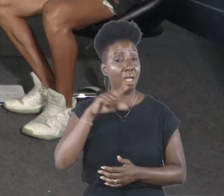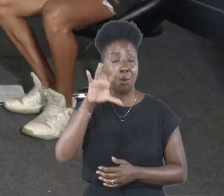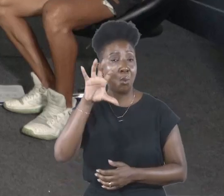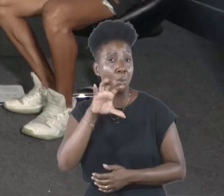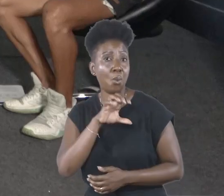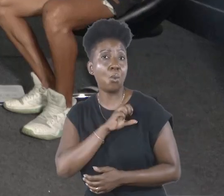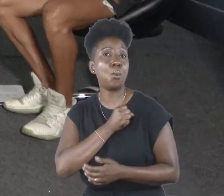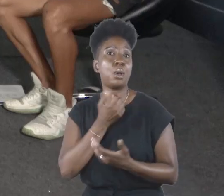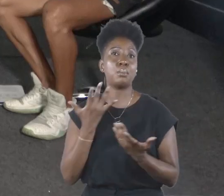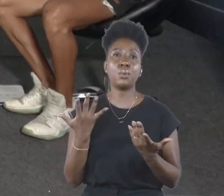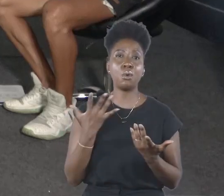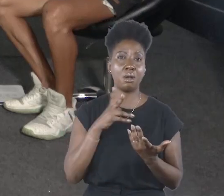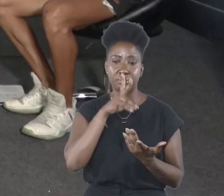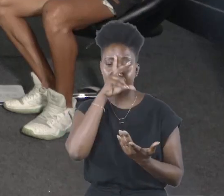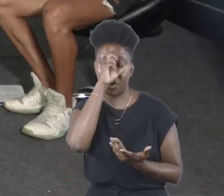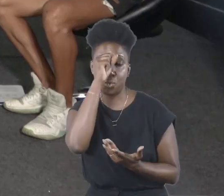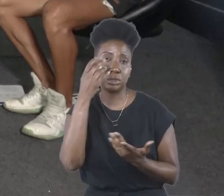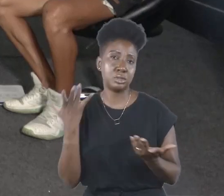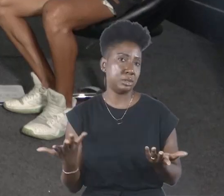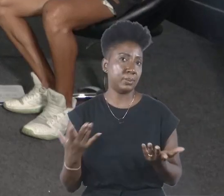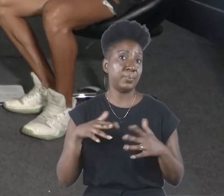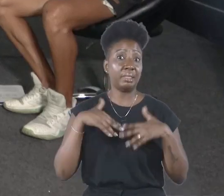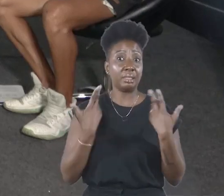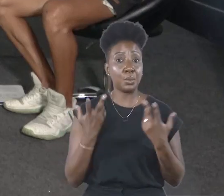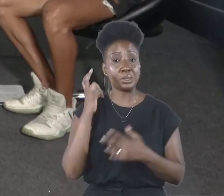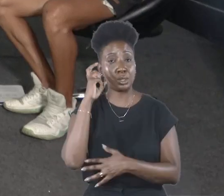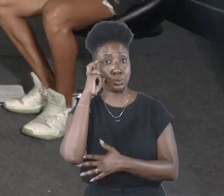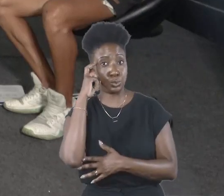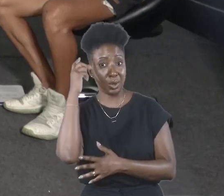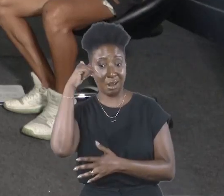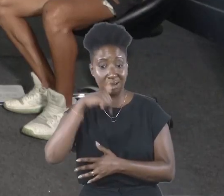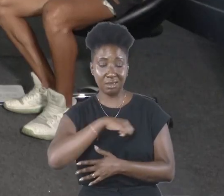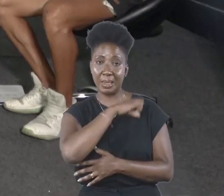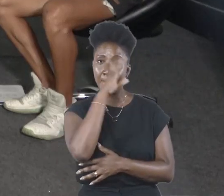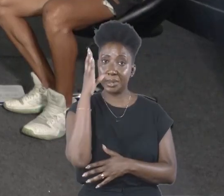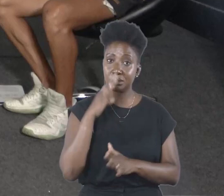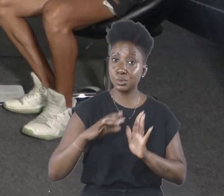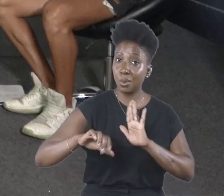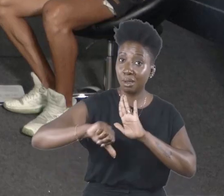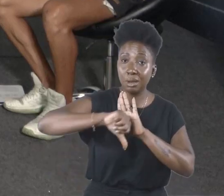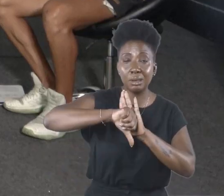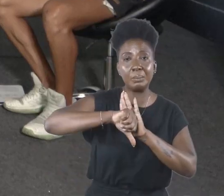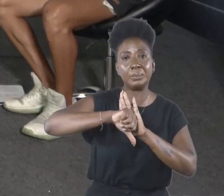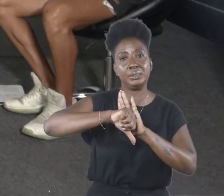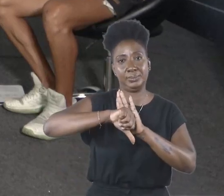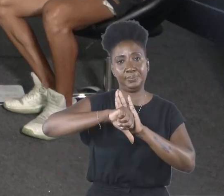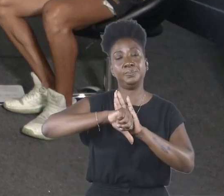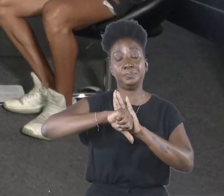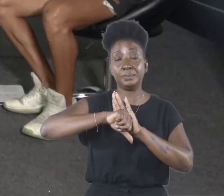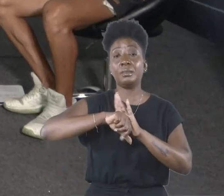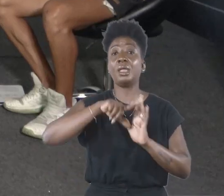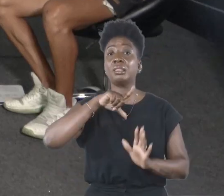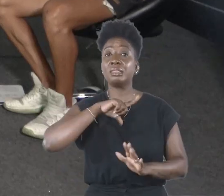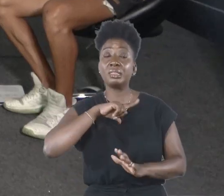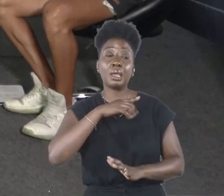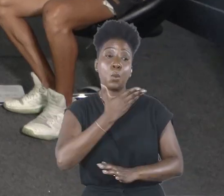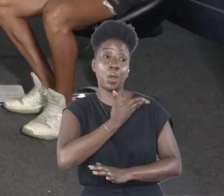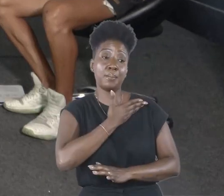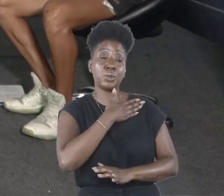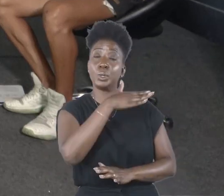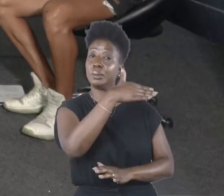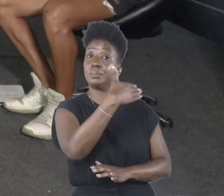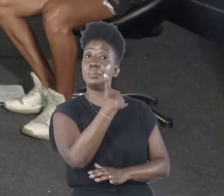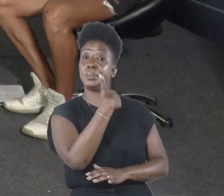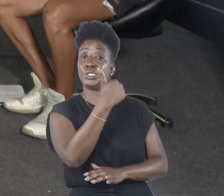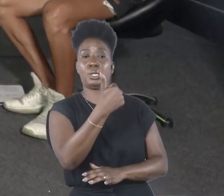tá acontecendo, mas todo dia tem uma galera que tá preso também para isso. Mas no Haiti, ninguém não vai ser preso porque dá um tapa na cara da mulher dele, ou porque tá brigando com a